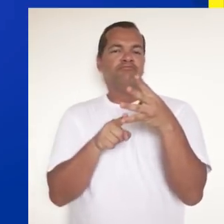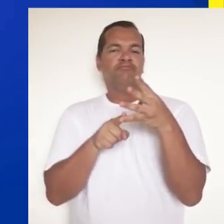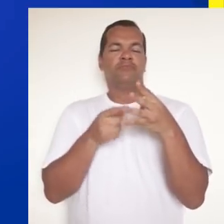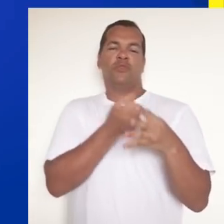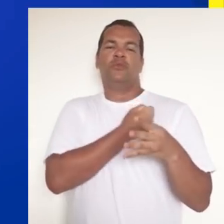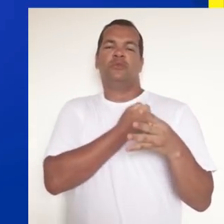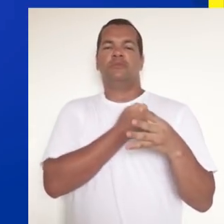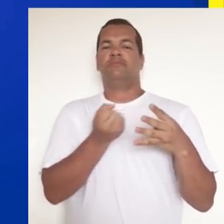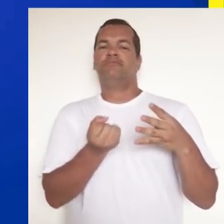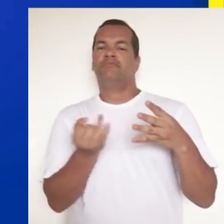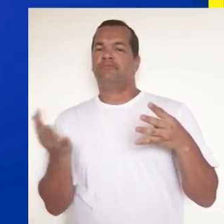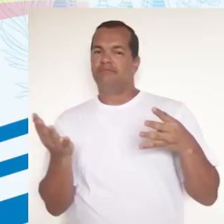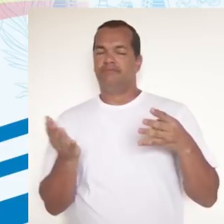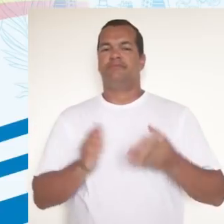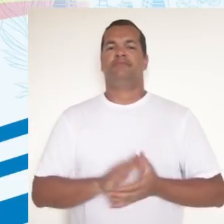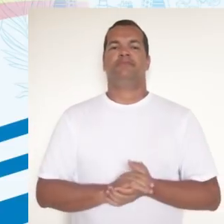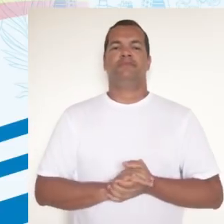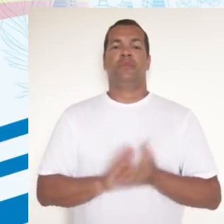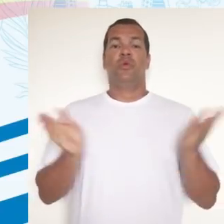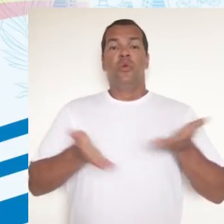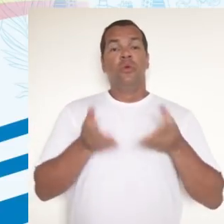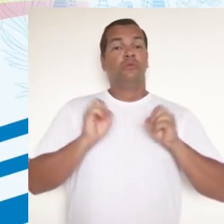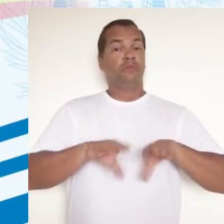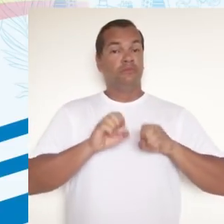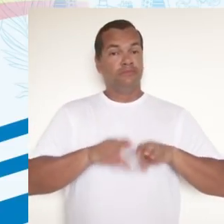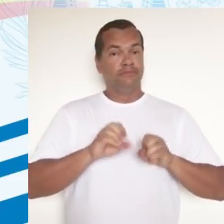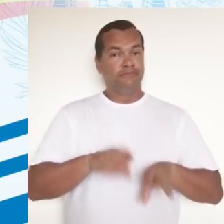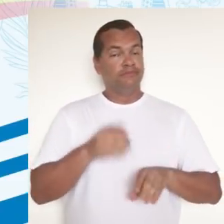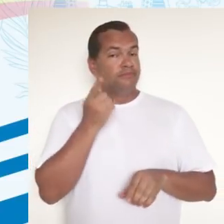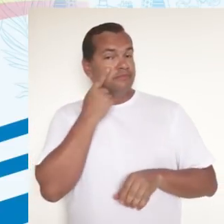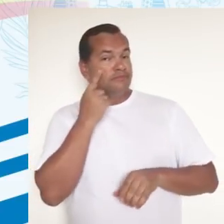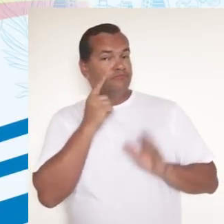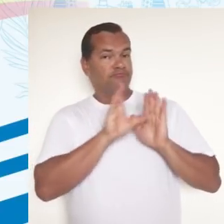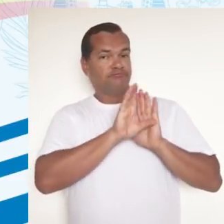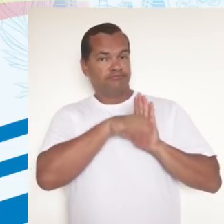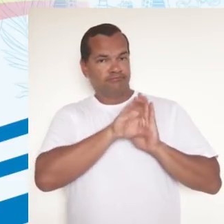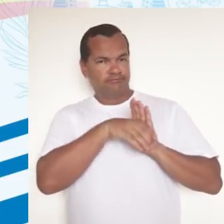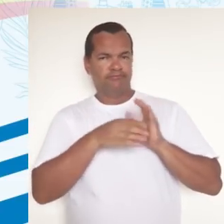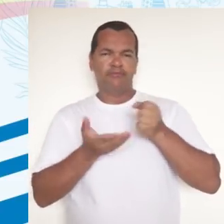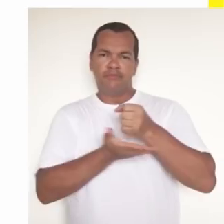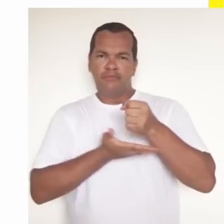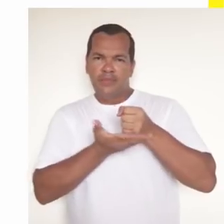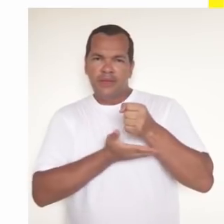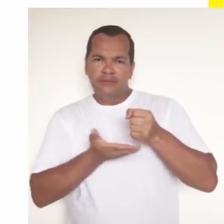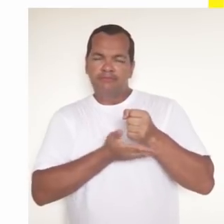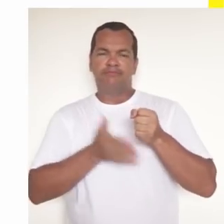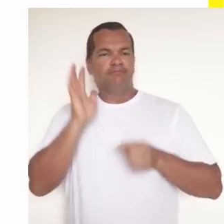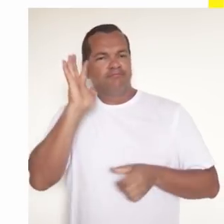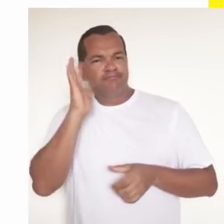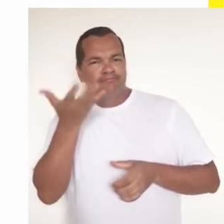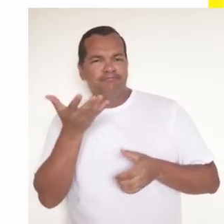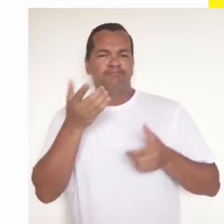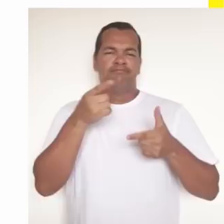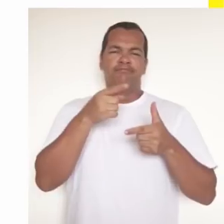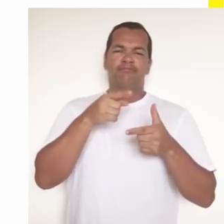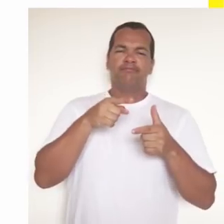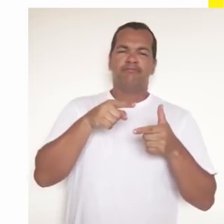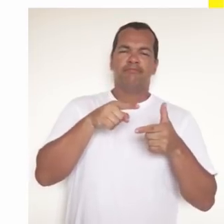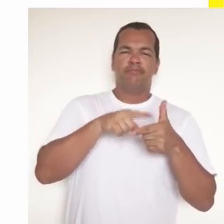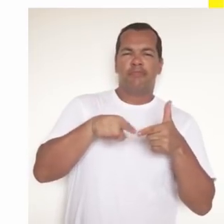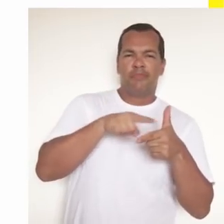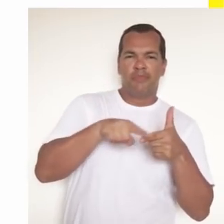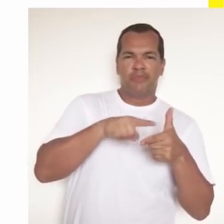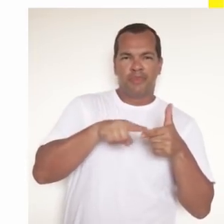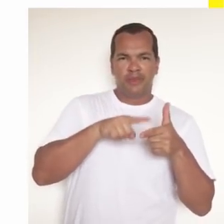com números naturais. Na aula de hoje, nós iremos ver alguns conceitos elementares como resolução de problemas